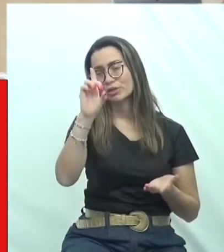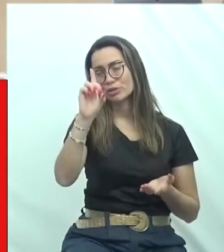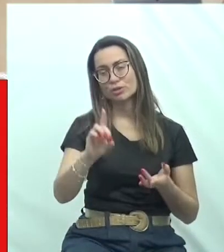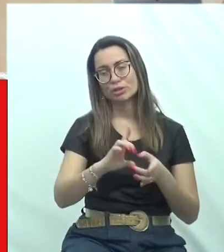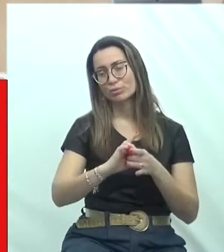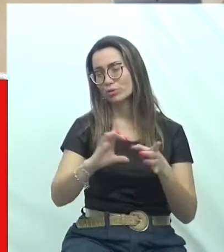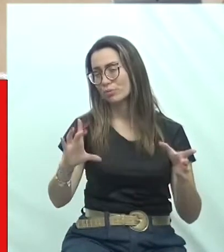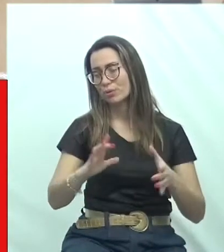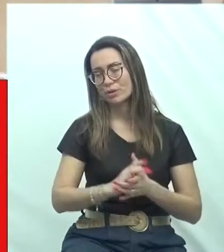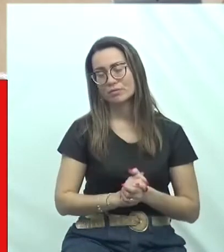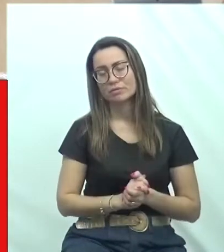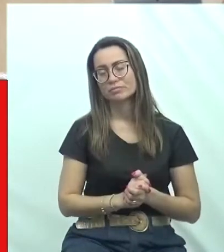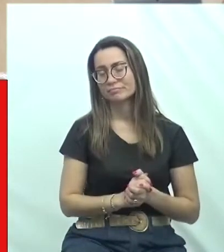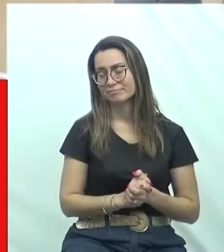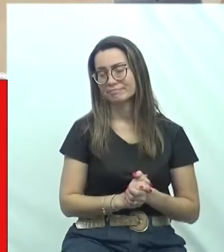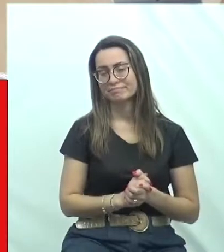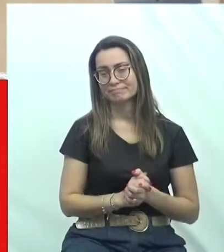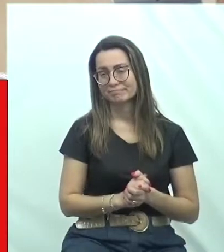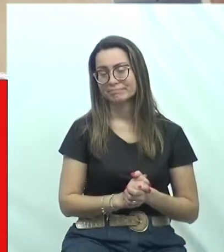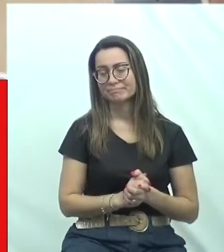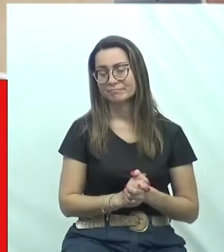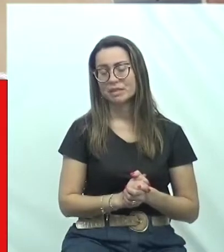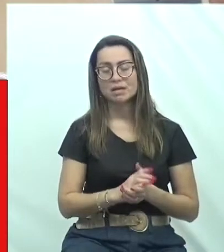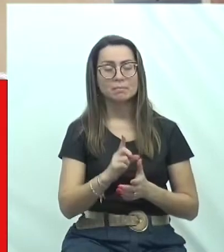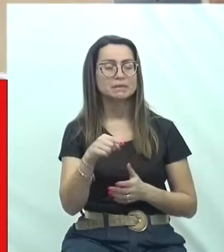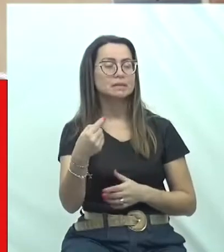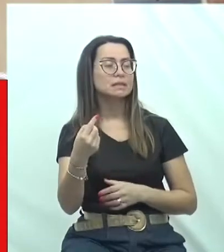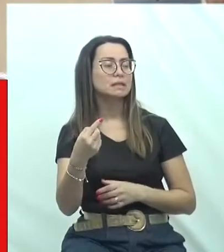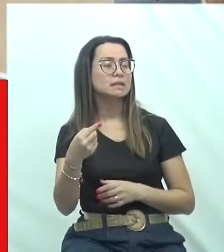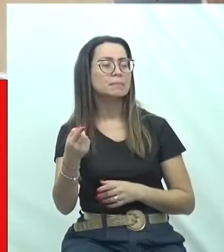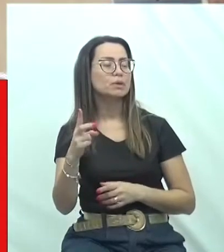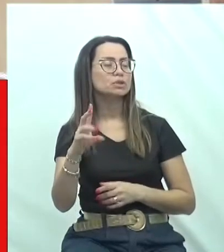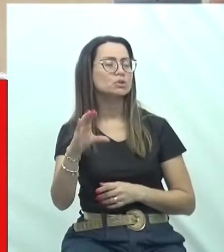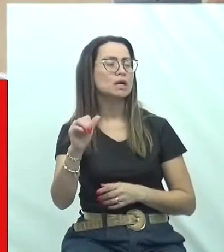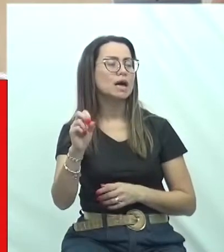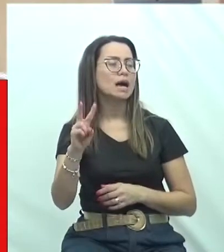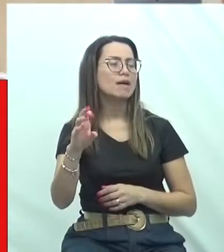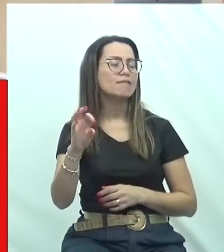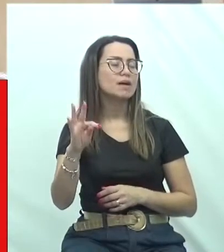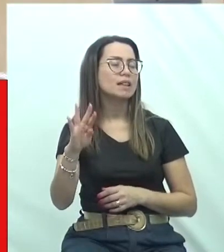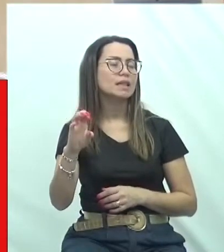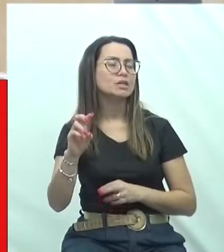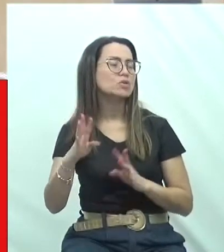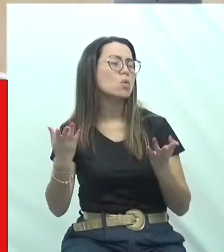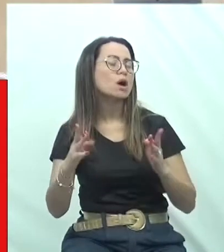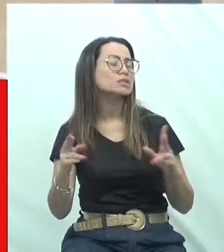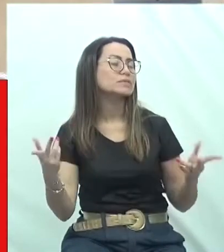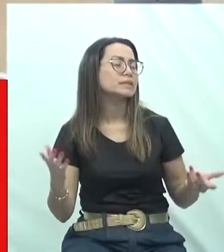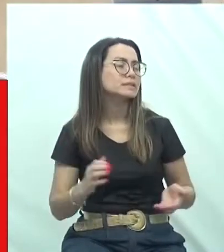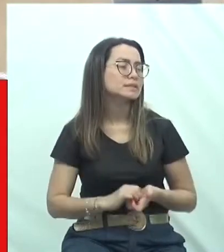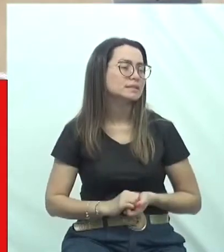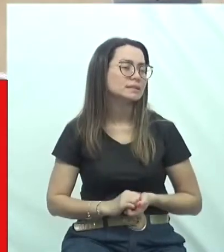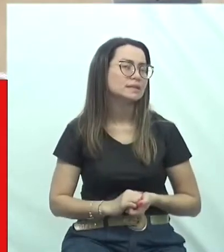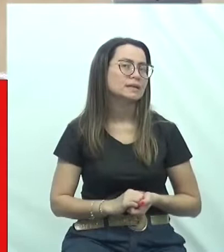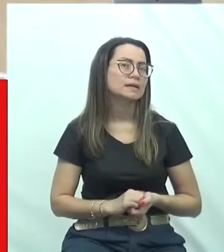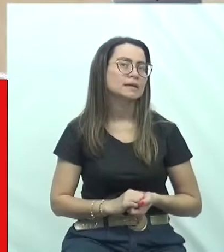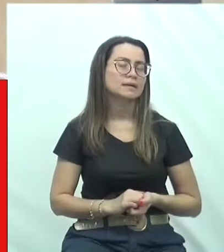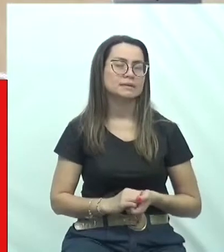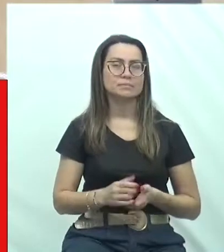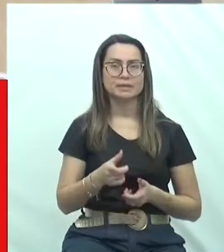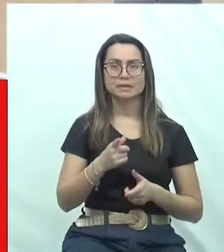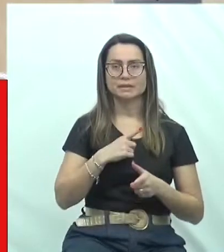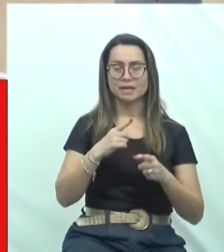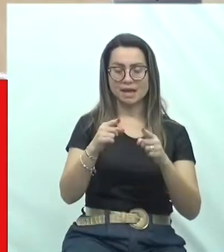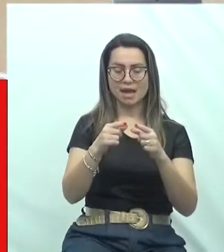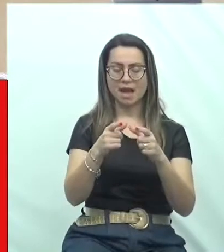eu acredito que repassar... Mas e após o cavalete, qual seria a diferença? Não, mas aí a gente tem a caixa d'água, mas